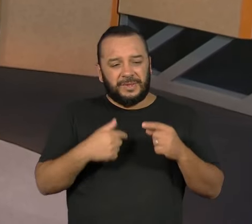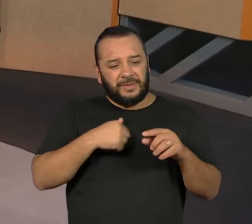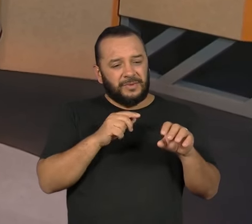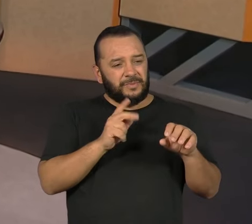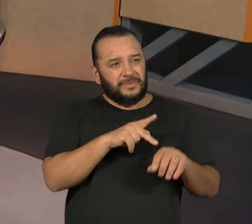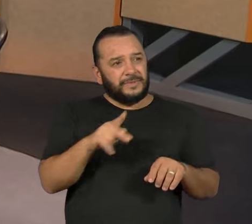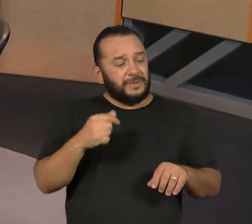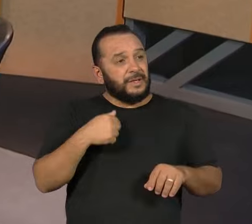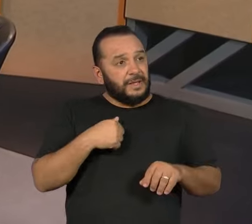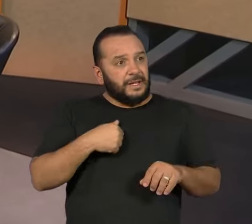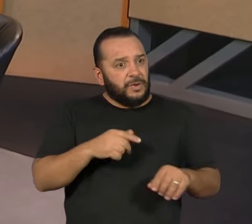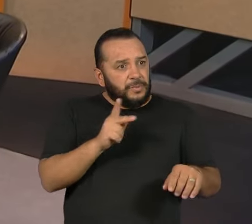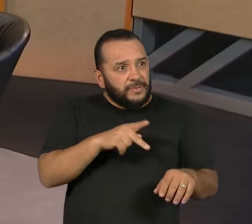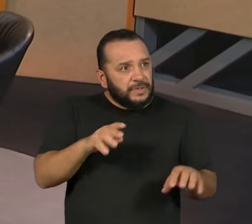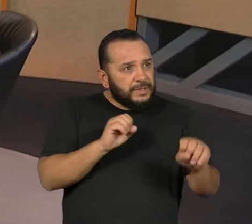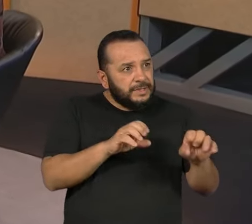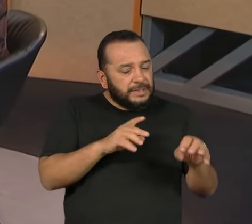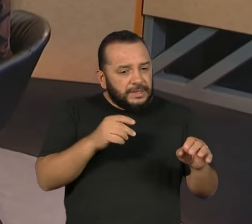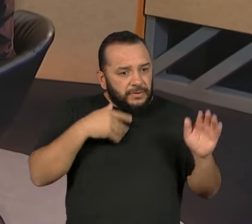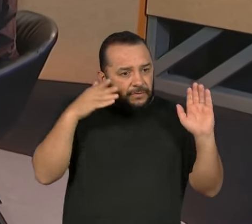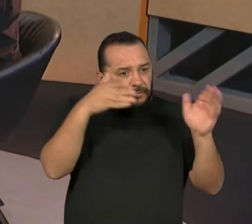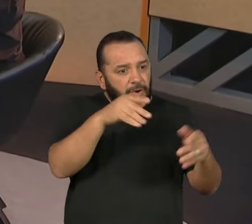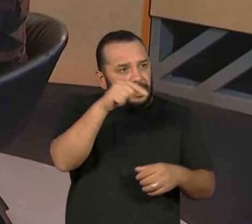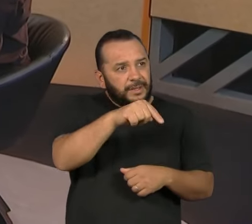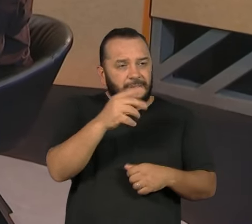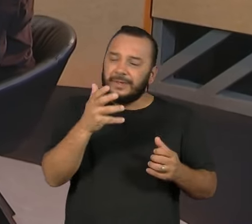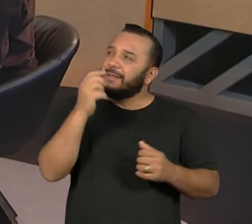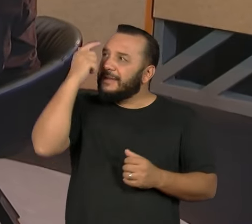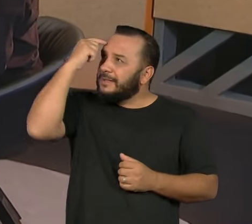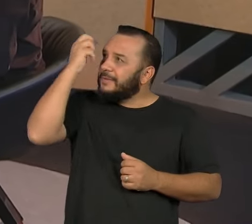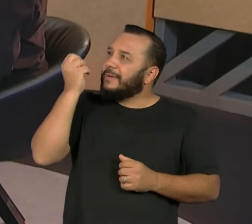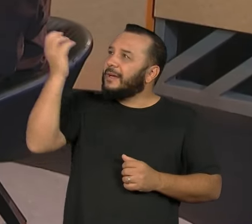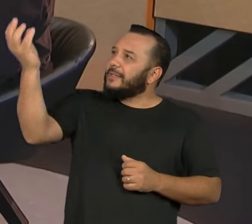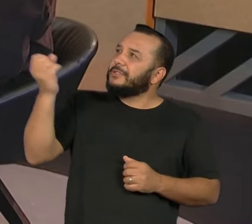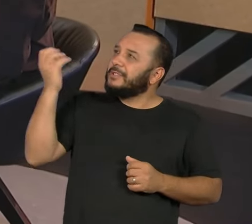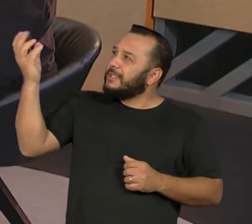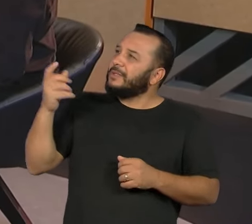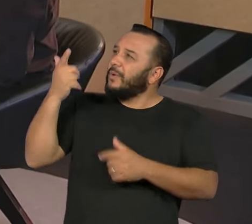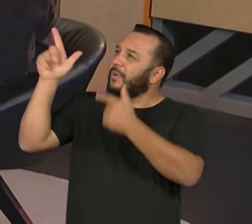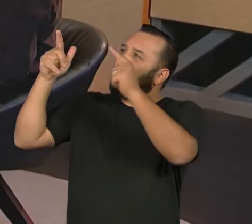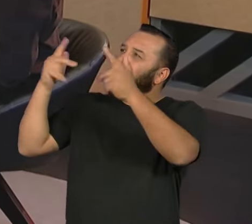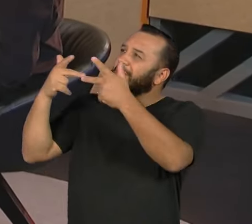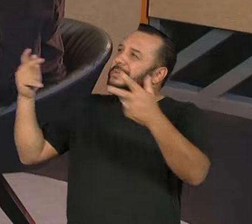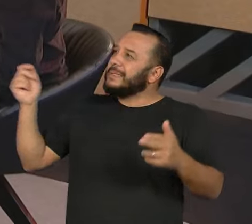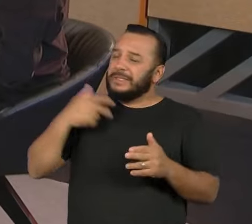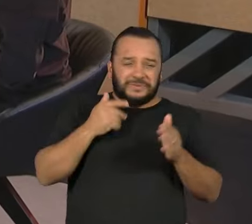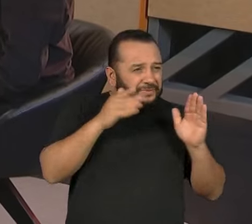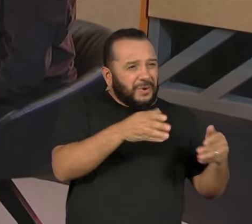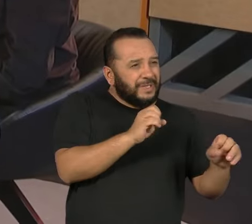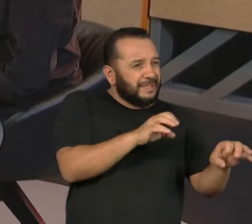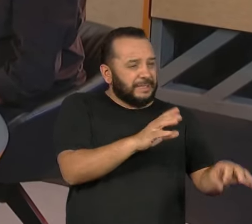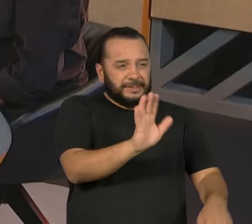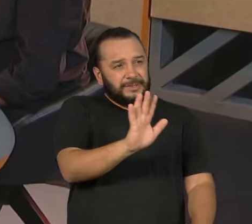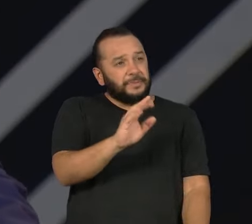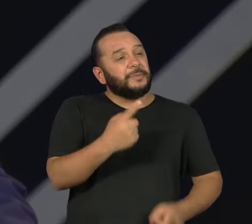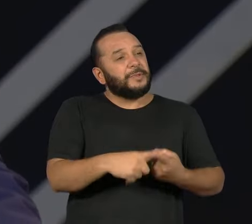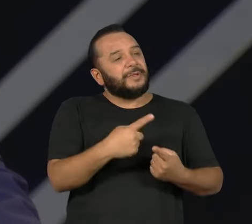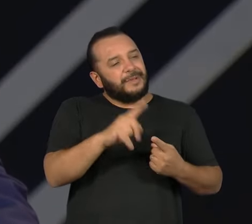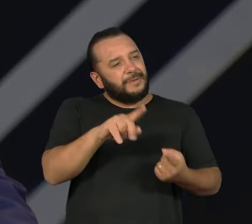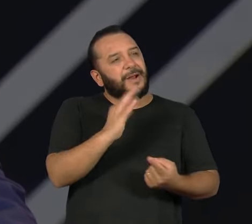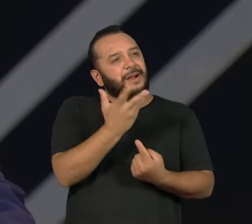cabeça não estava... Eu queria estar viajando, eu queria estar tocando, eu queria estar fazendo, porque essa minha coisa do artista